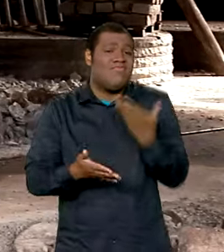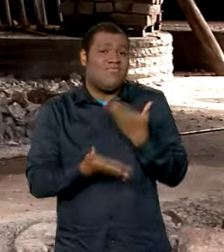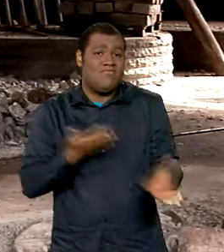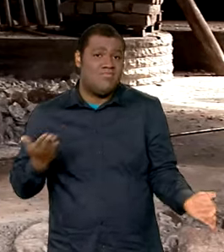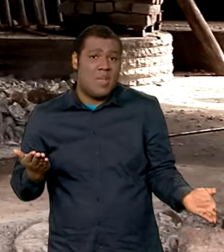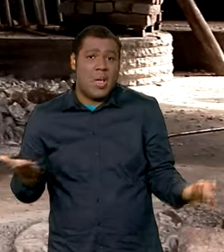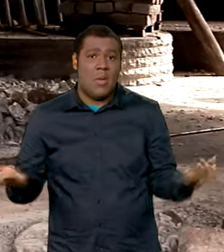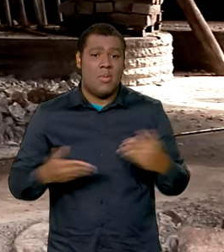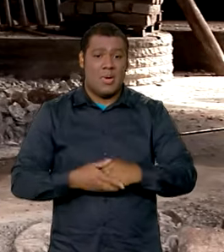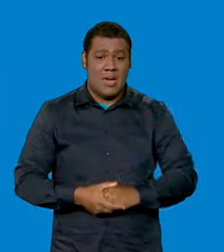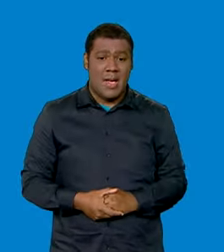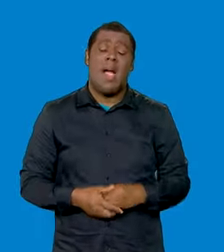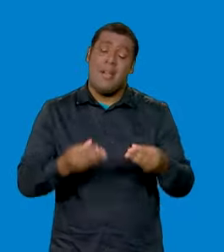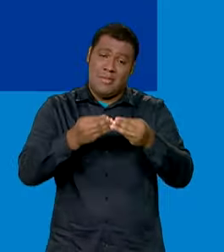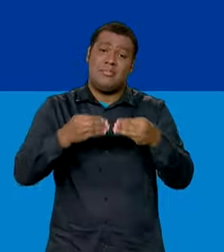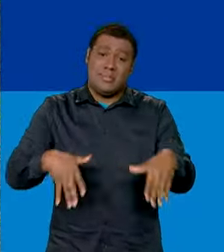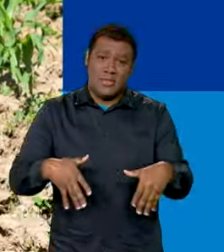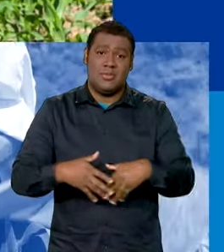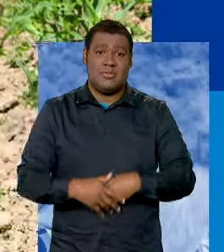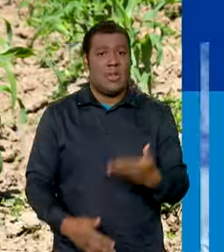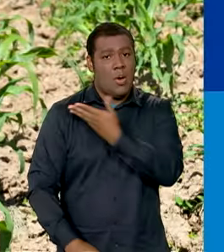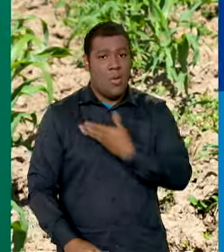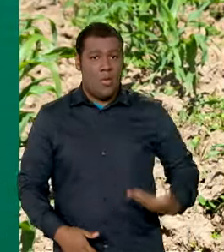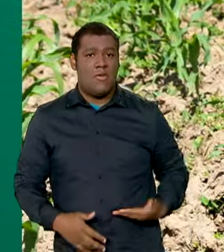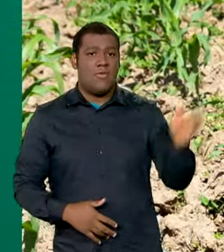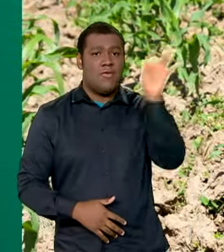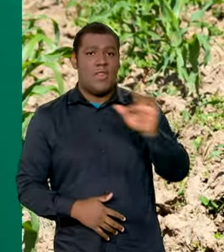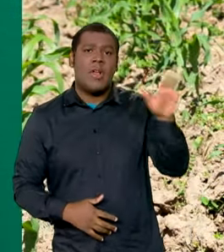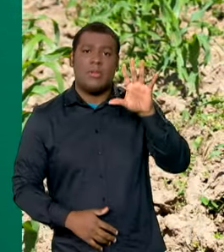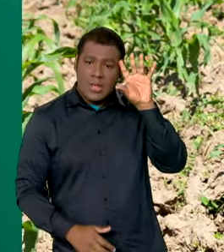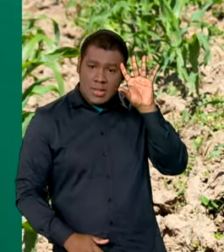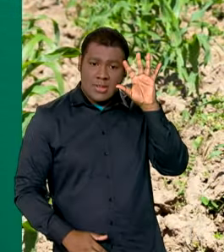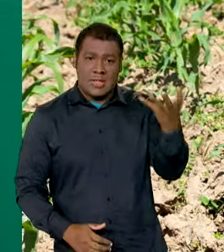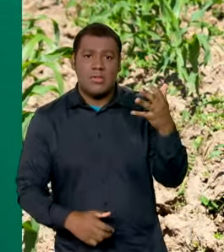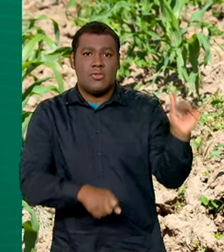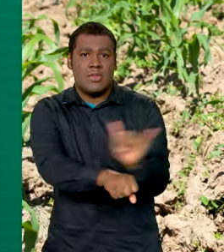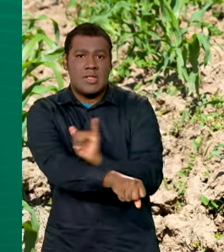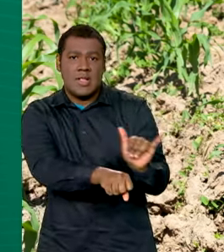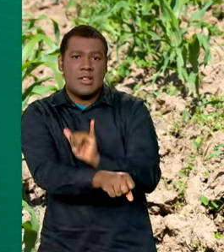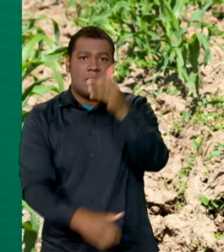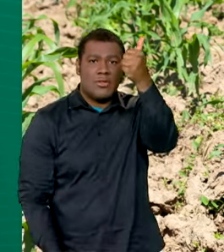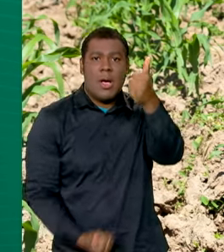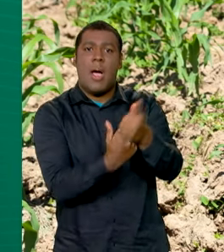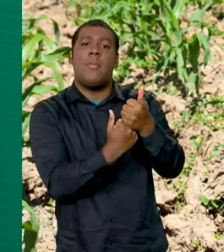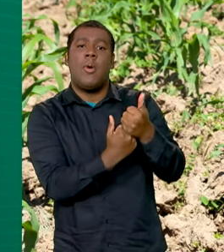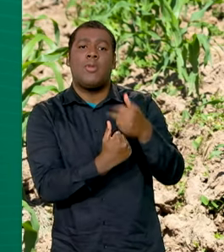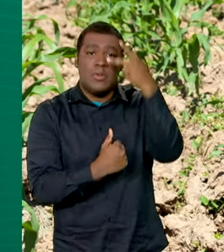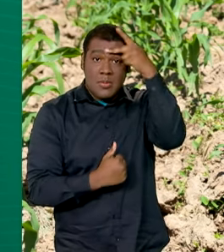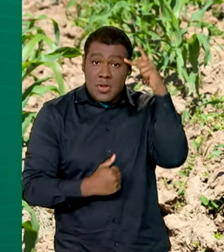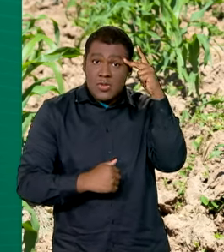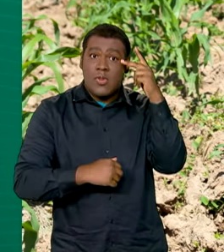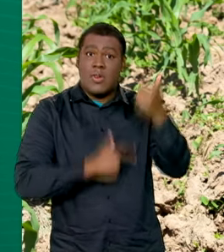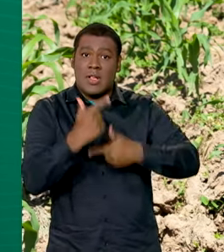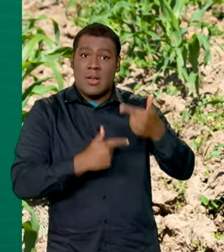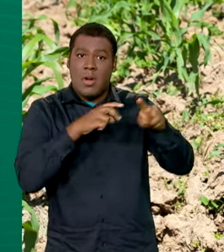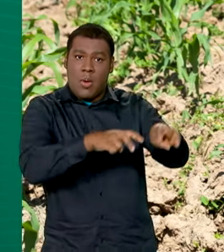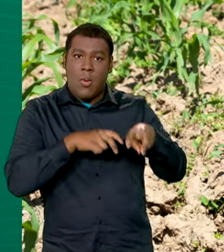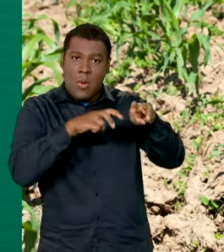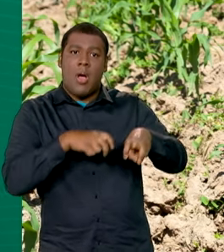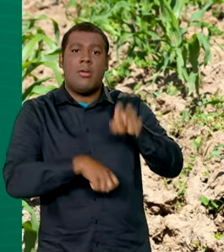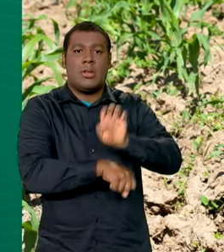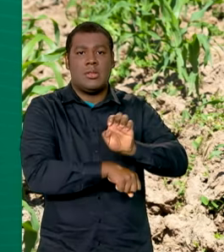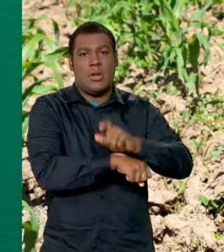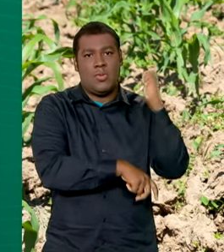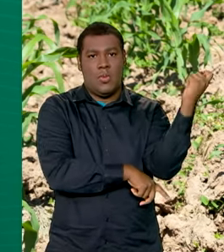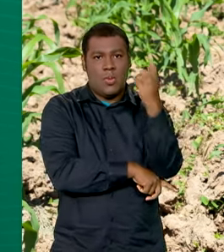esse é o nosso prejuízo. O governo federal instituiu várias medidas de apoio aos produtores rurais do Rio Grande do Sul.